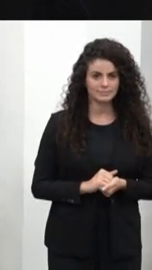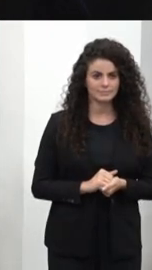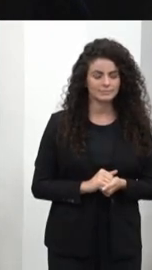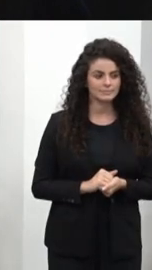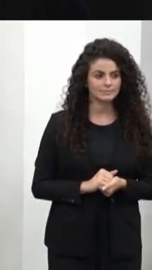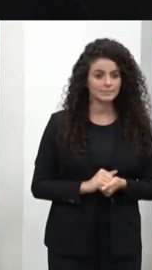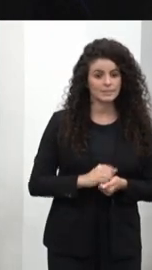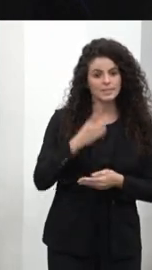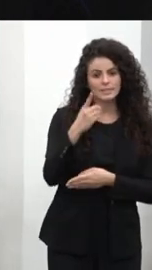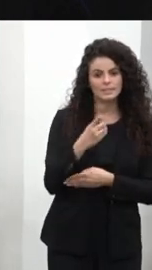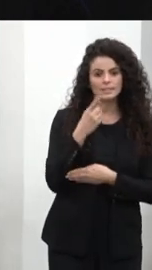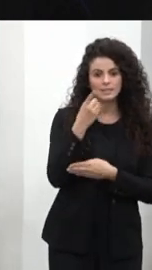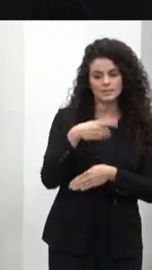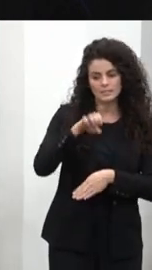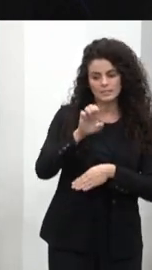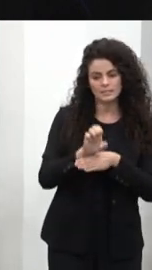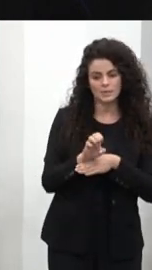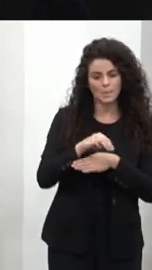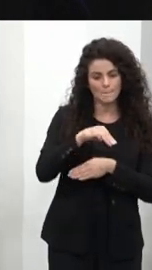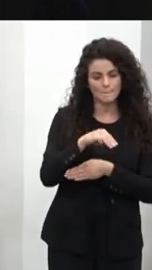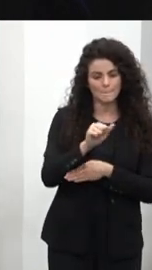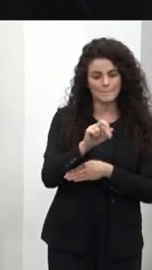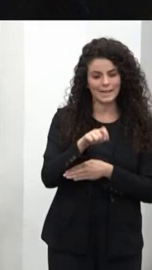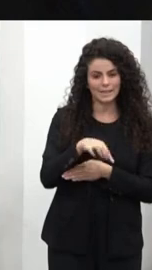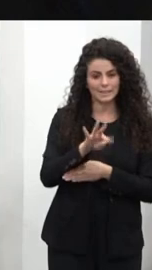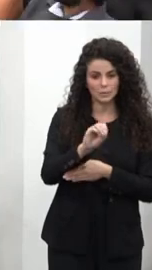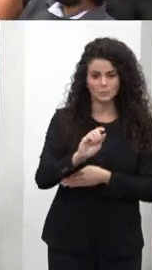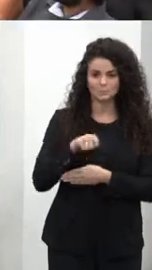deputado estadual Marquito